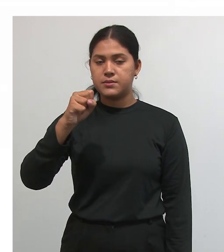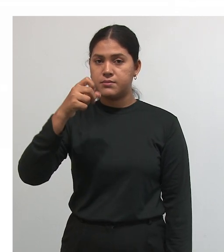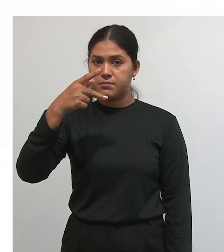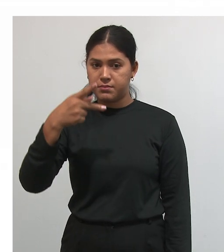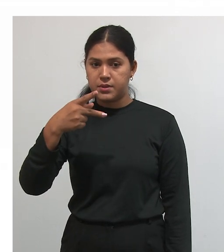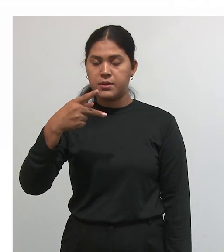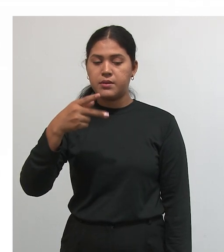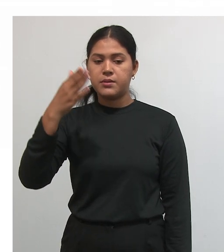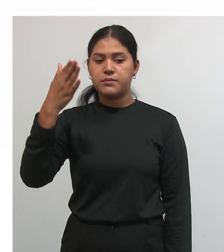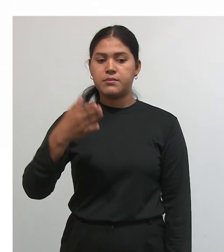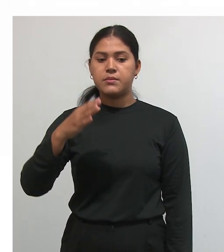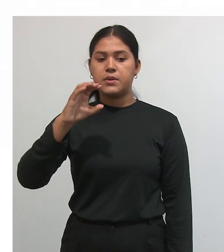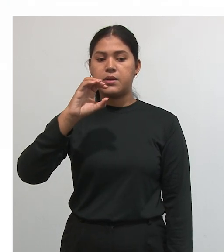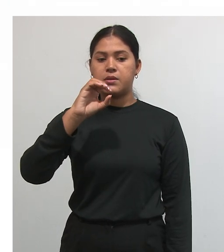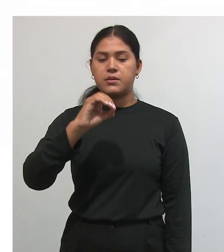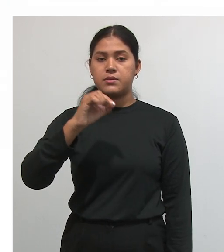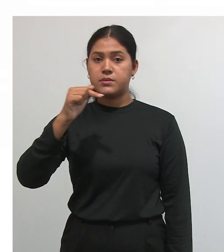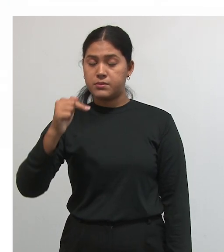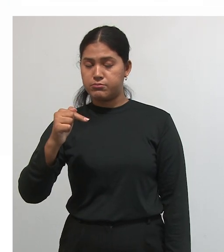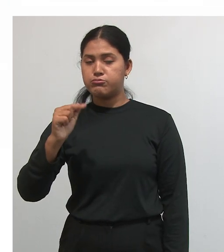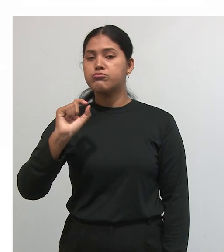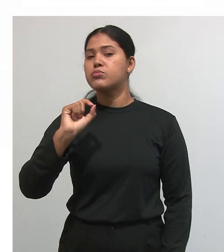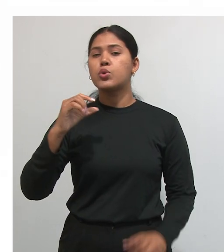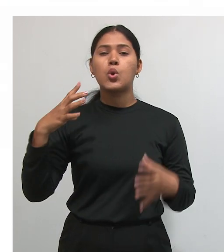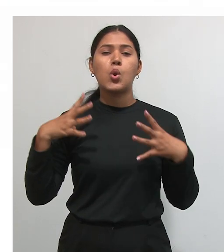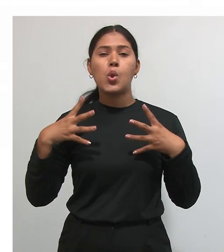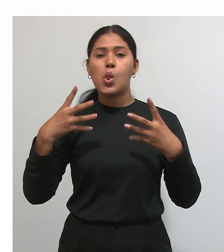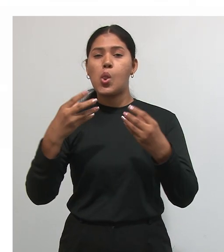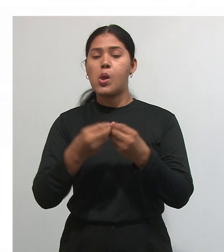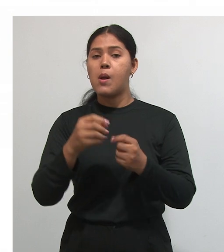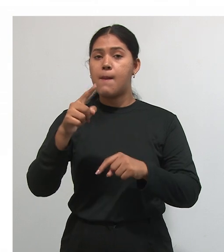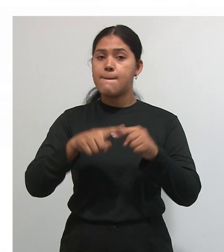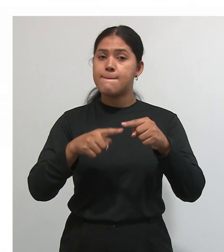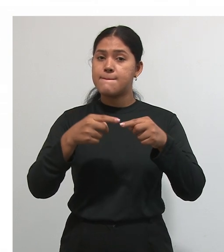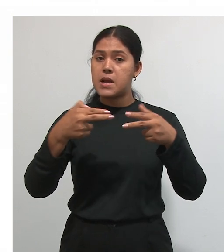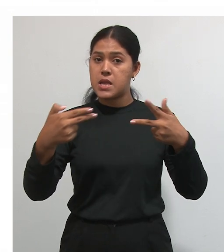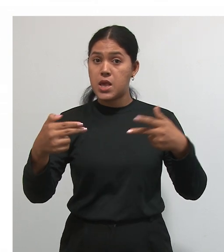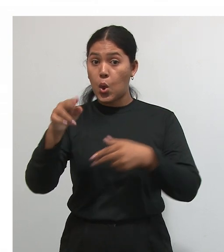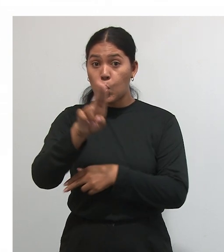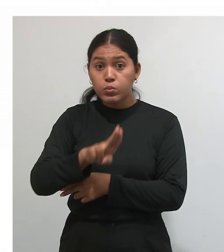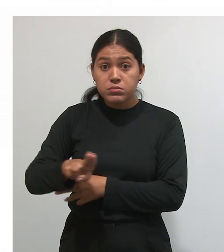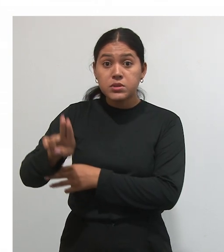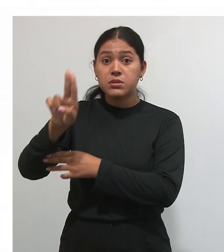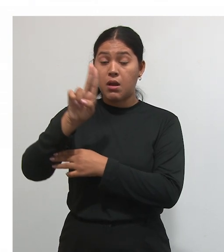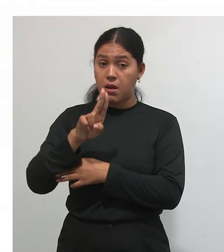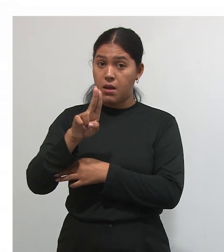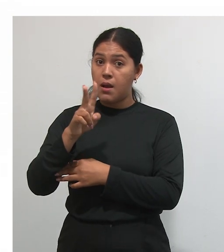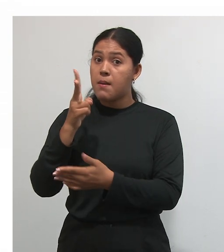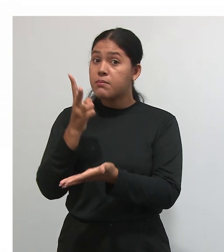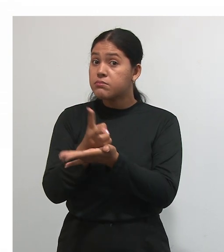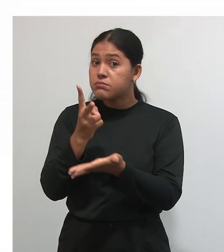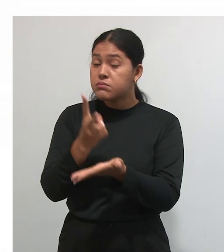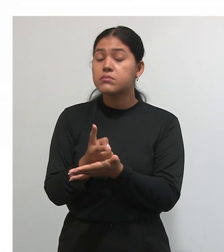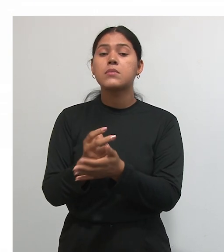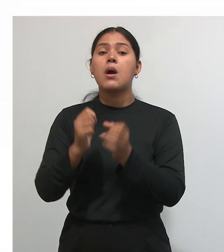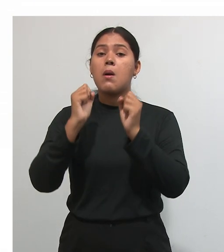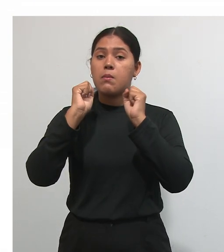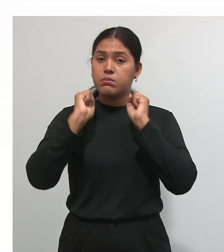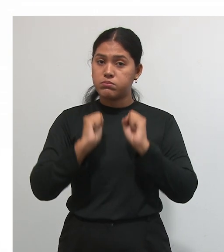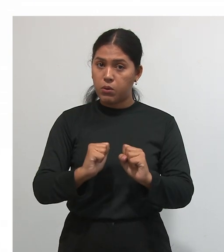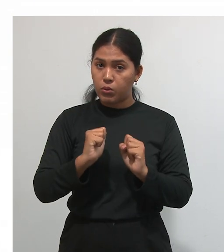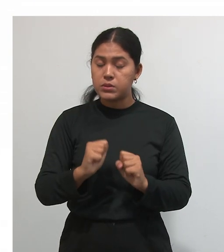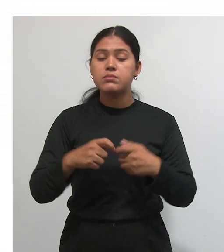NBCT-SP 07, informa que ativo imobilizado, os bens móveis, material permanente, devem